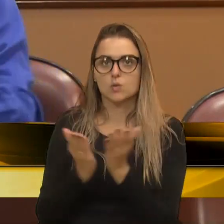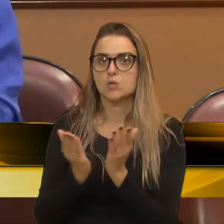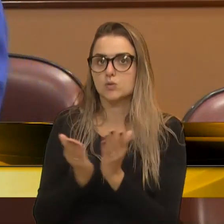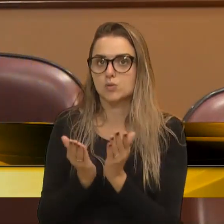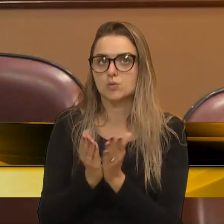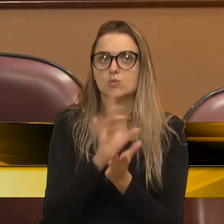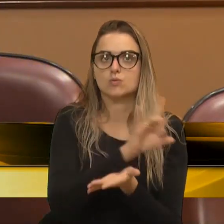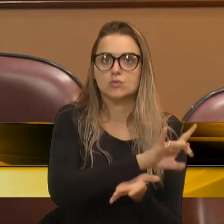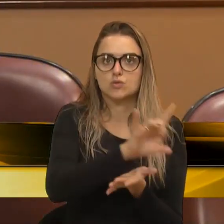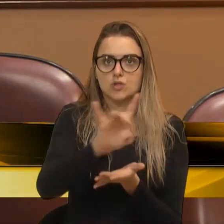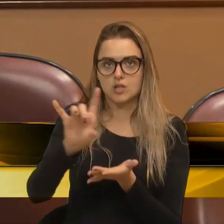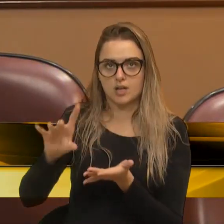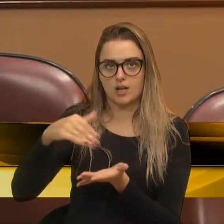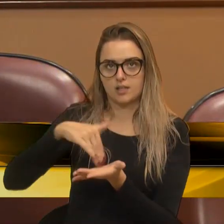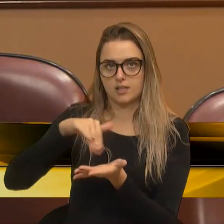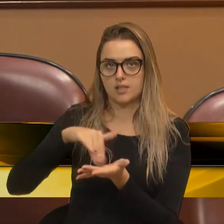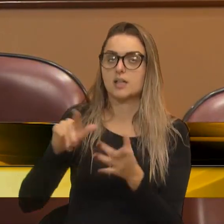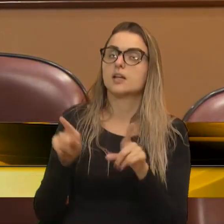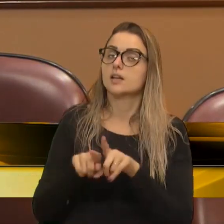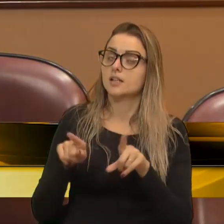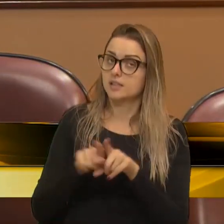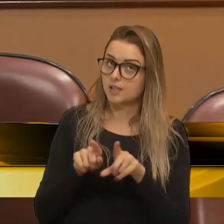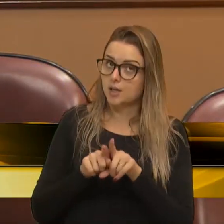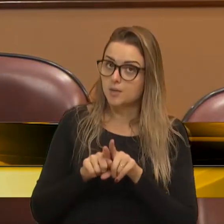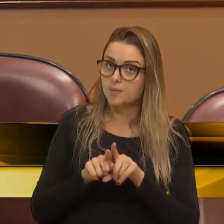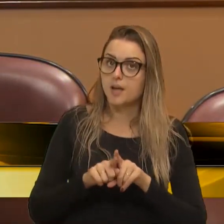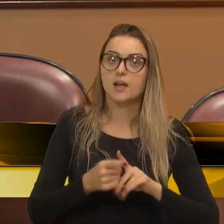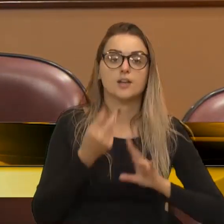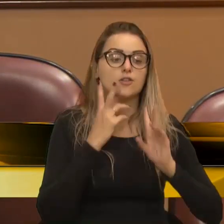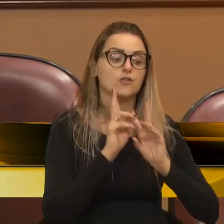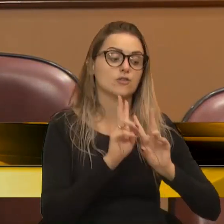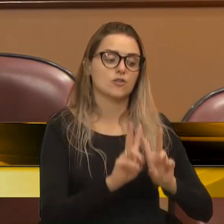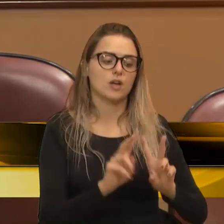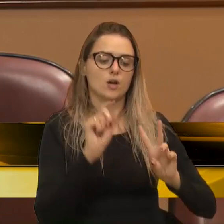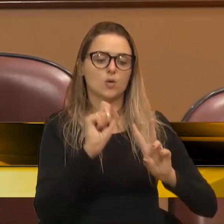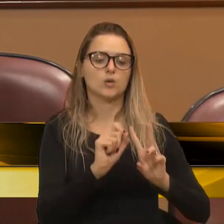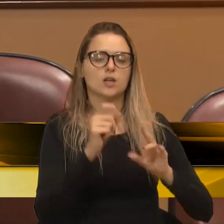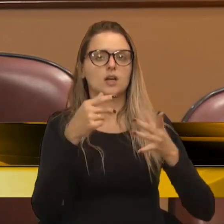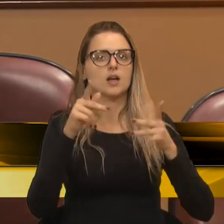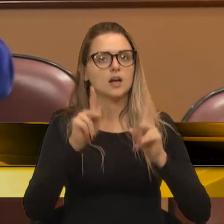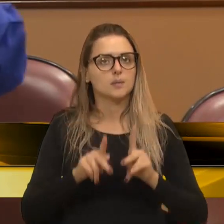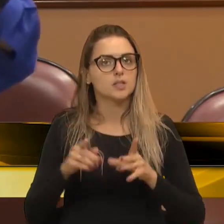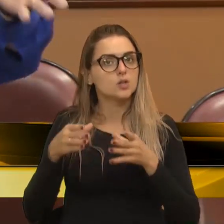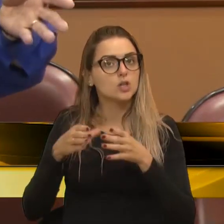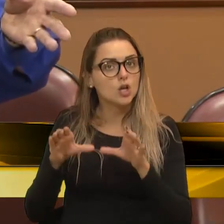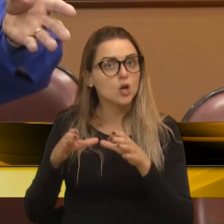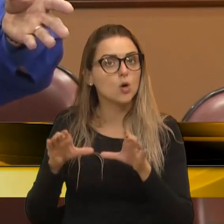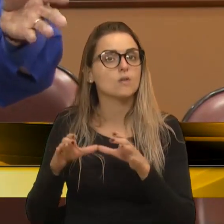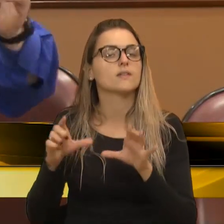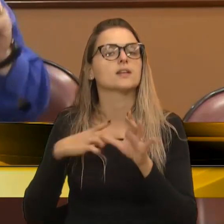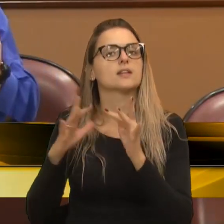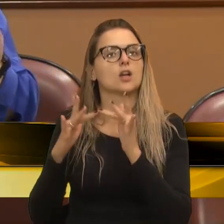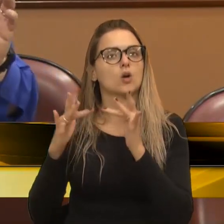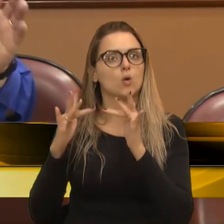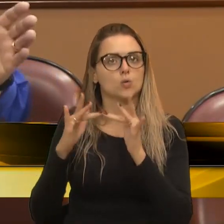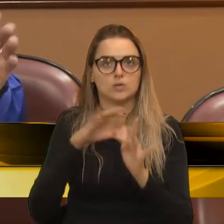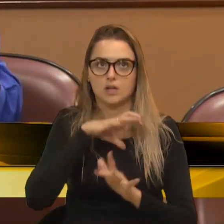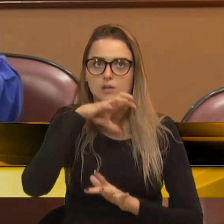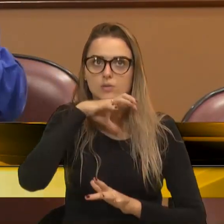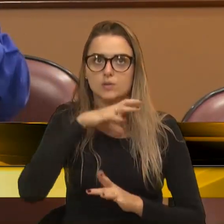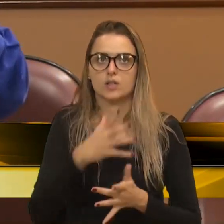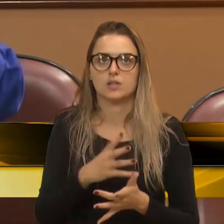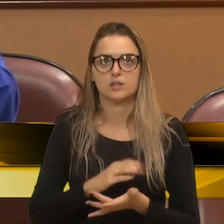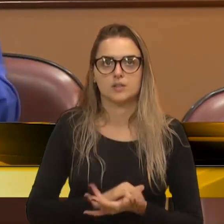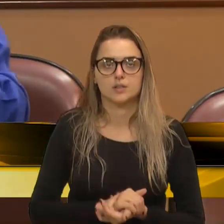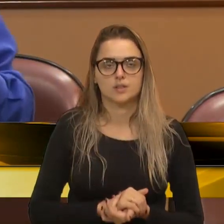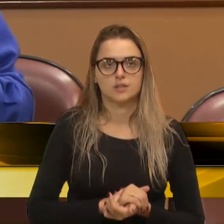cada secretário e ouvir algumas questões pontuais daquele que convive lá na propriedade no dia a dia.